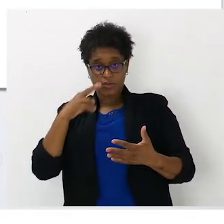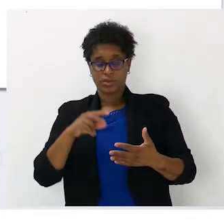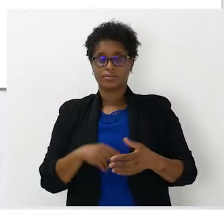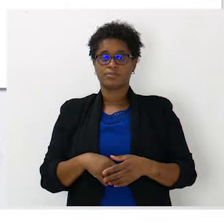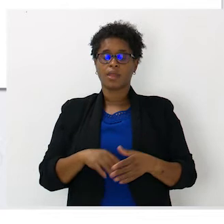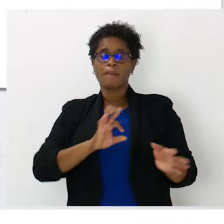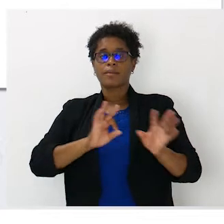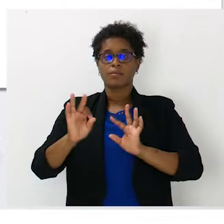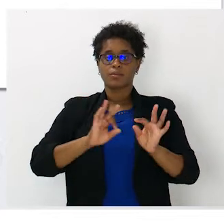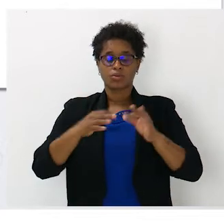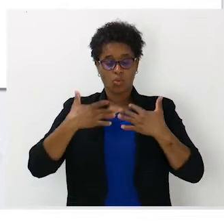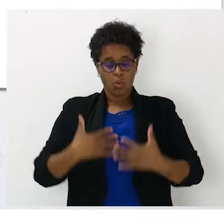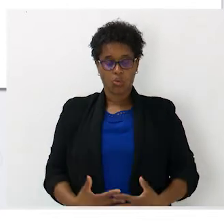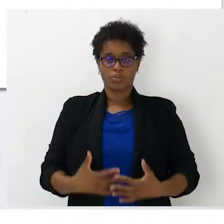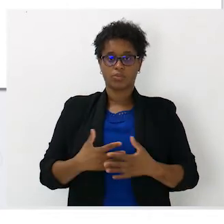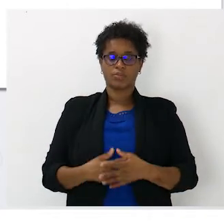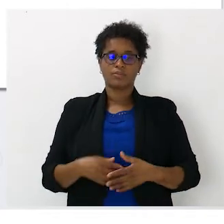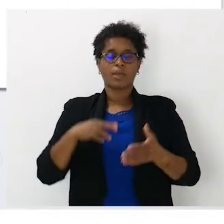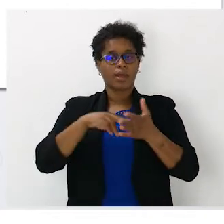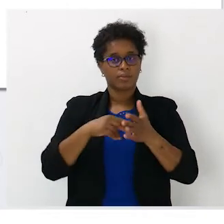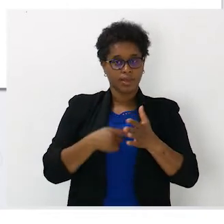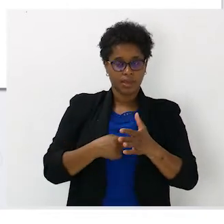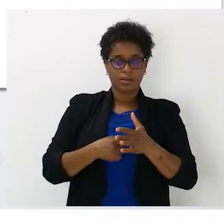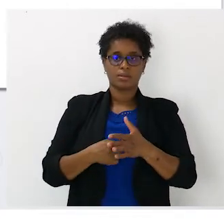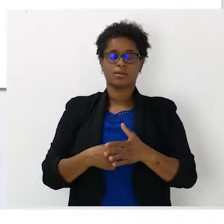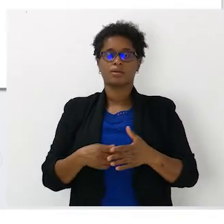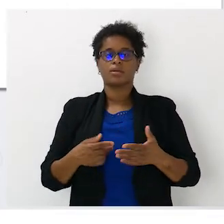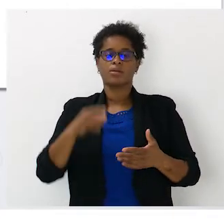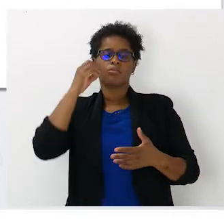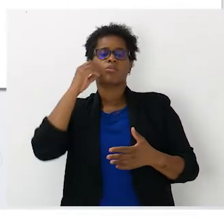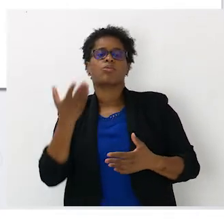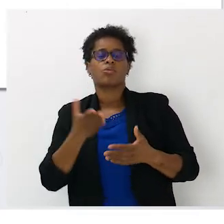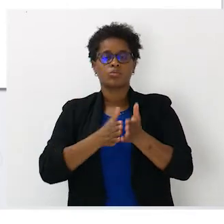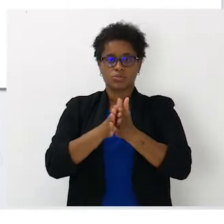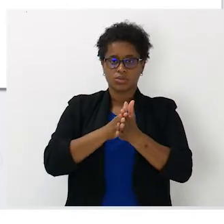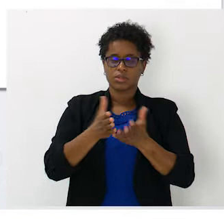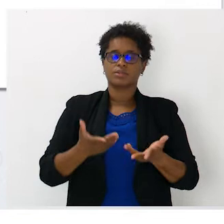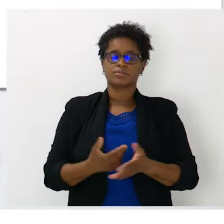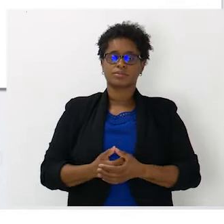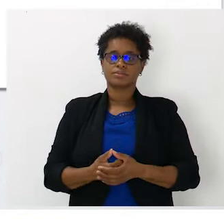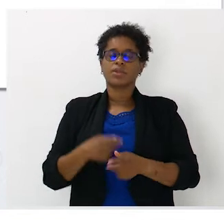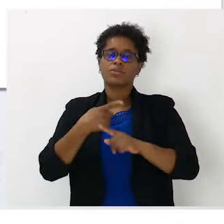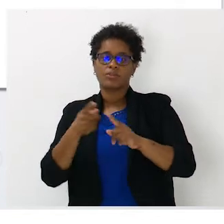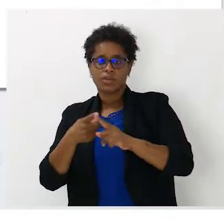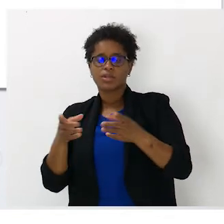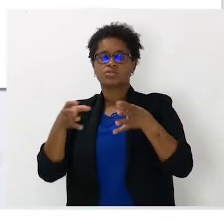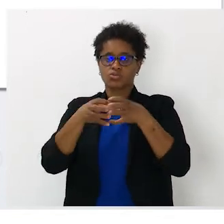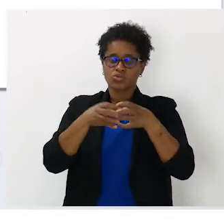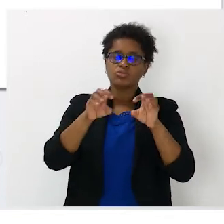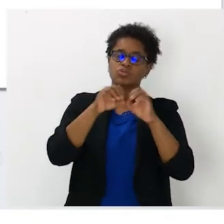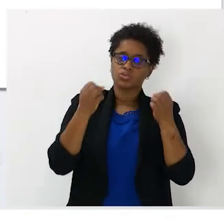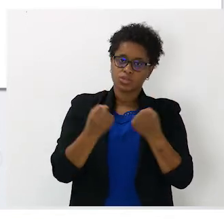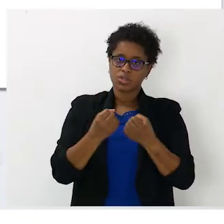a preparação do corpo, a técnica, como era utilizada em diferentes classes